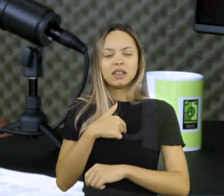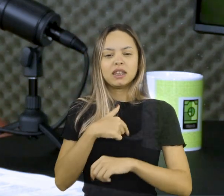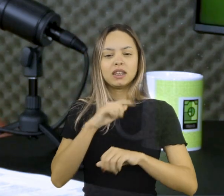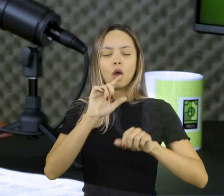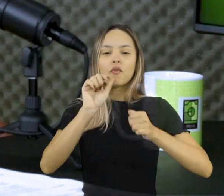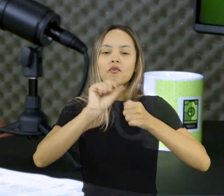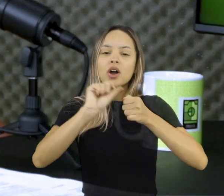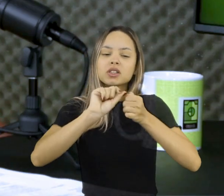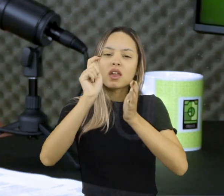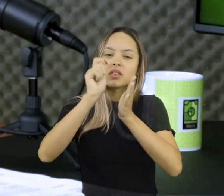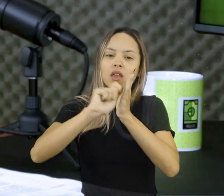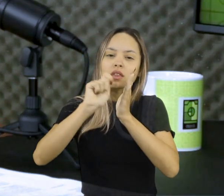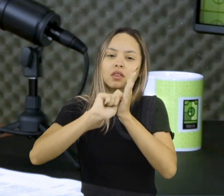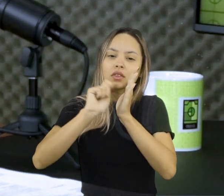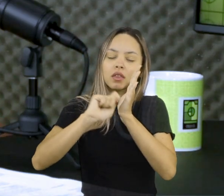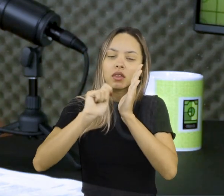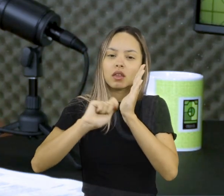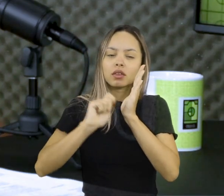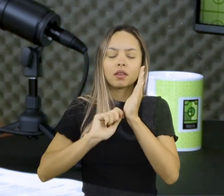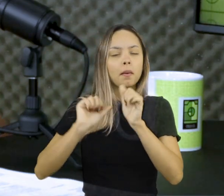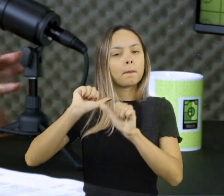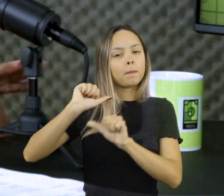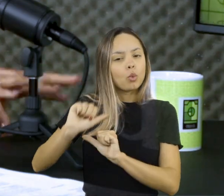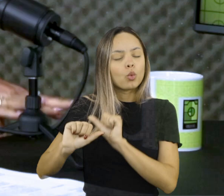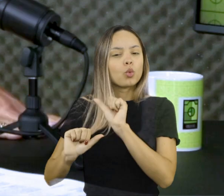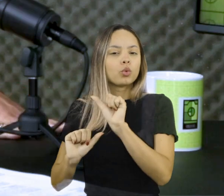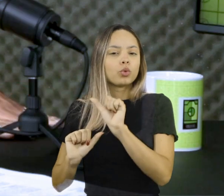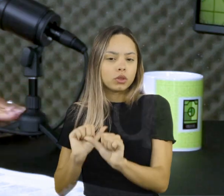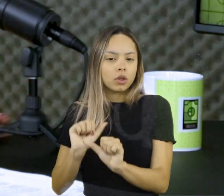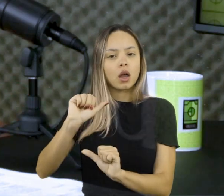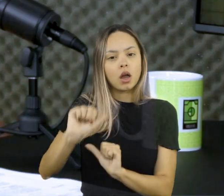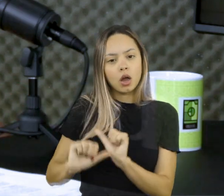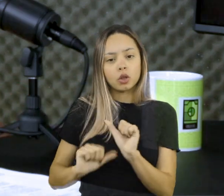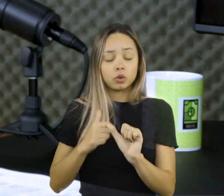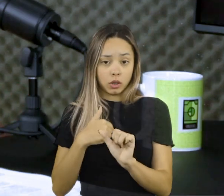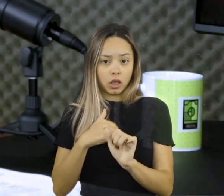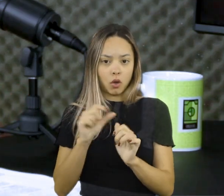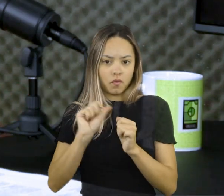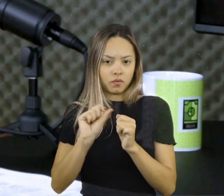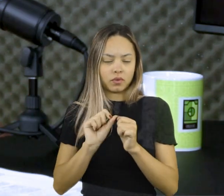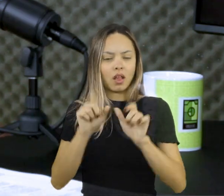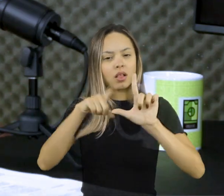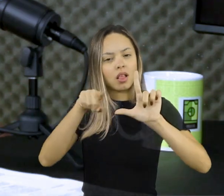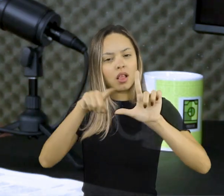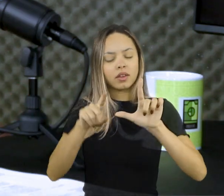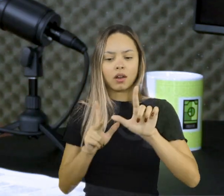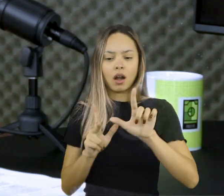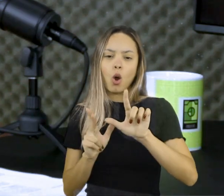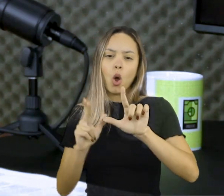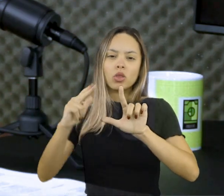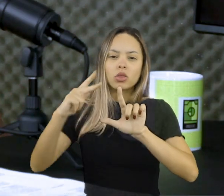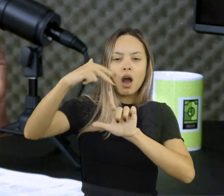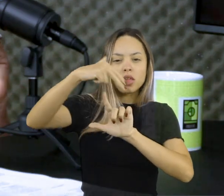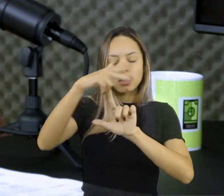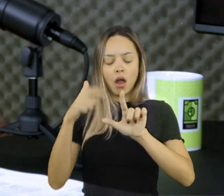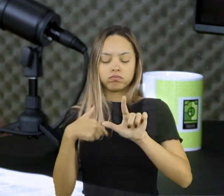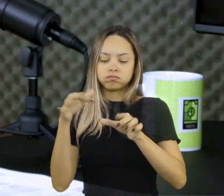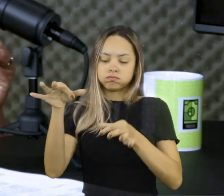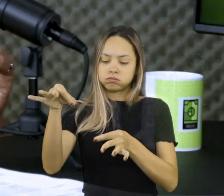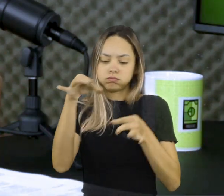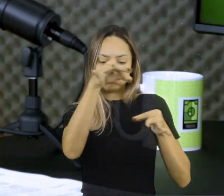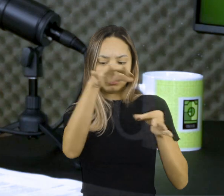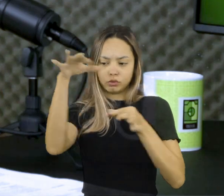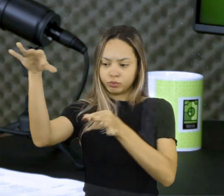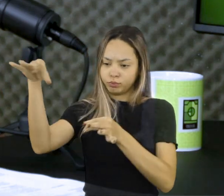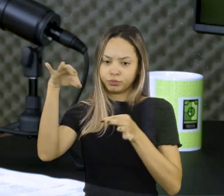palavras. E isso foi mudando. Eu tanto pegava letras cortadas, como eu pegava um frasco,